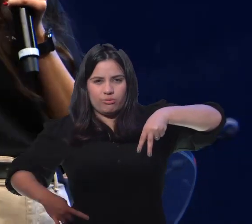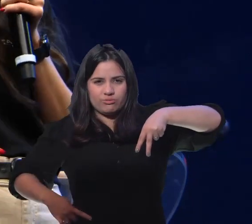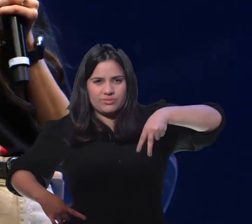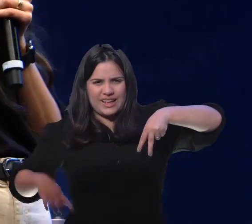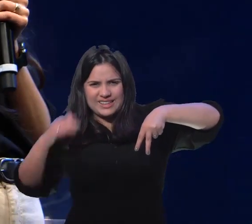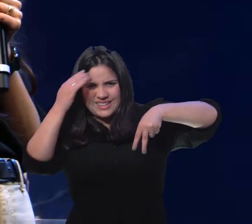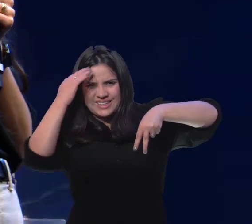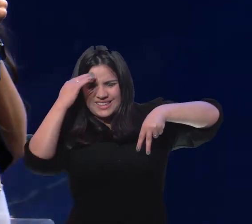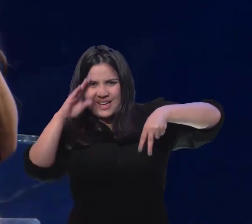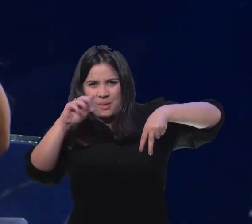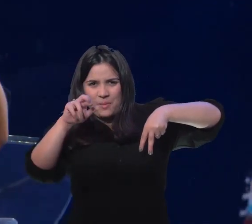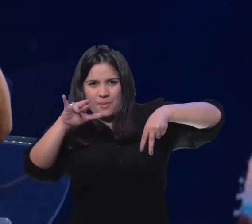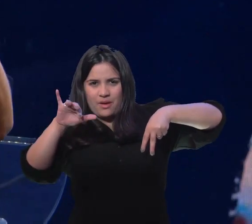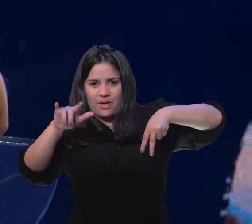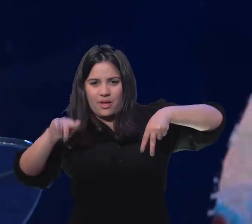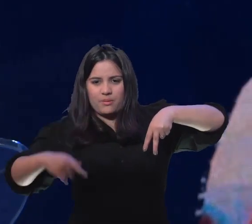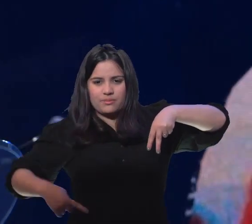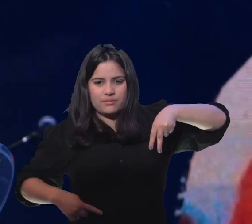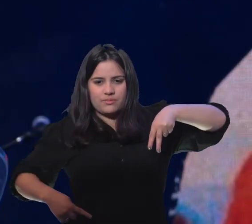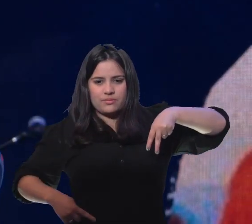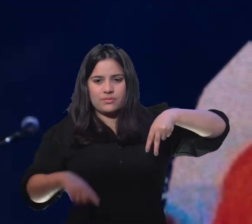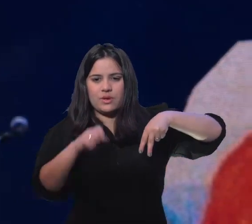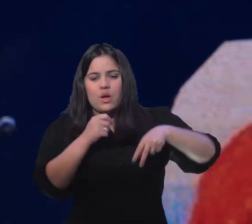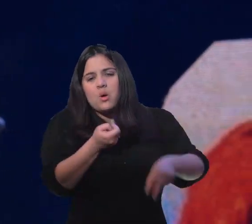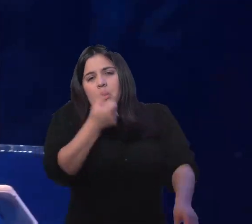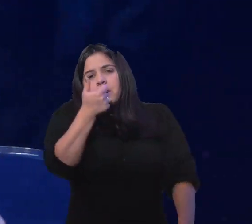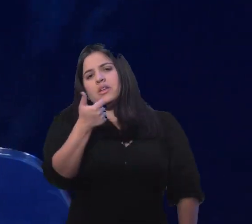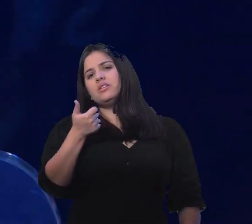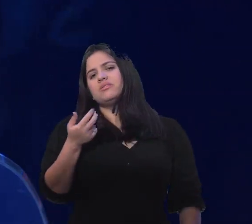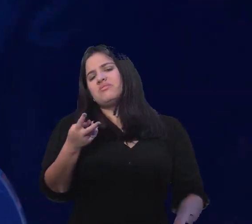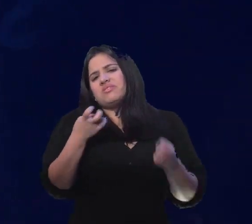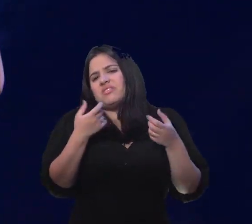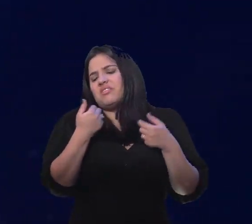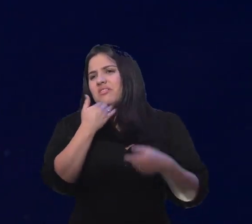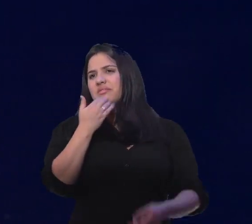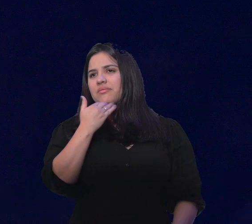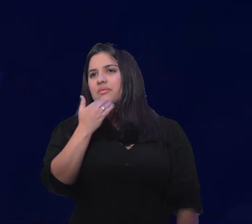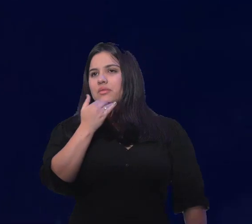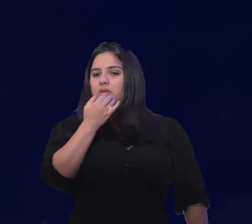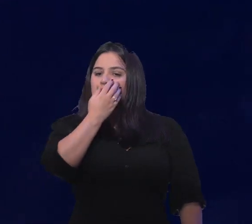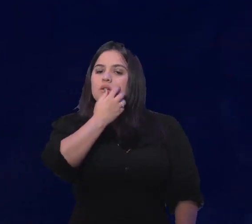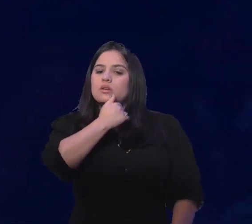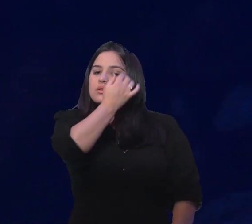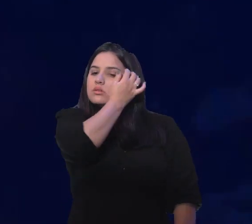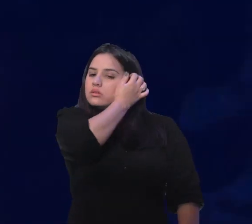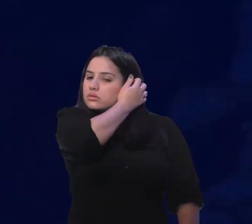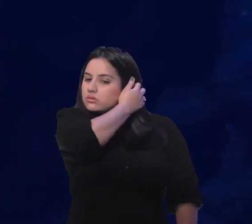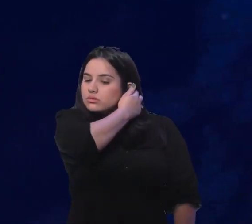Era bem discreto. Você quase não percebia que era um cropped. E aí tem